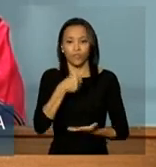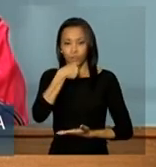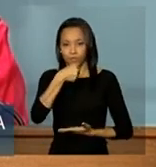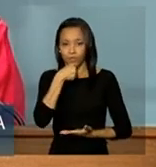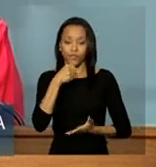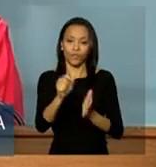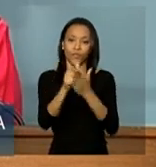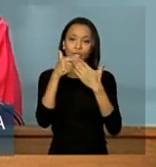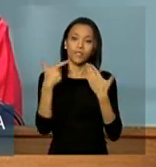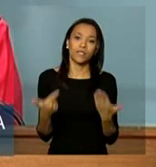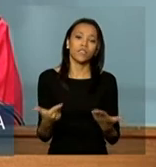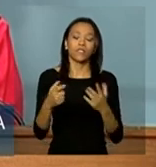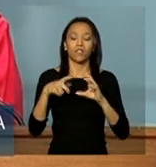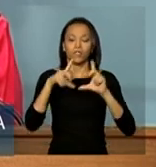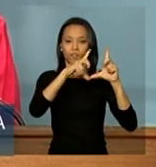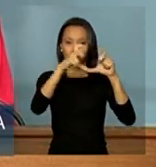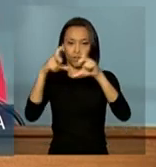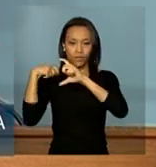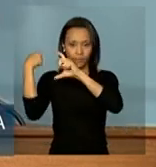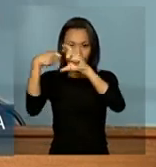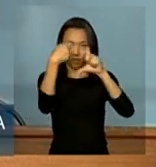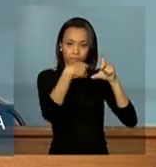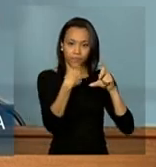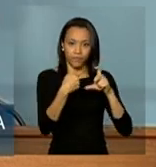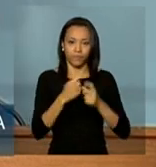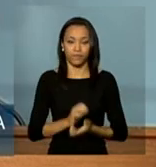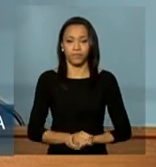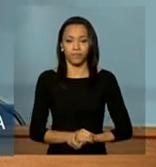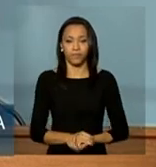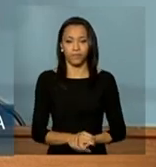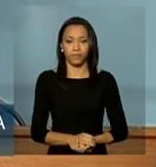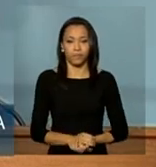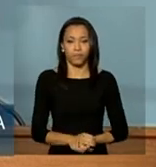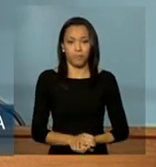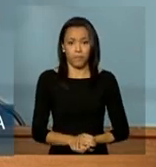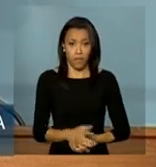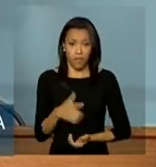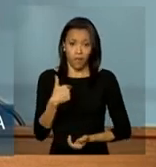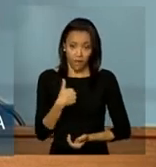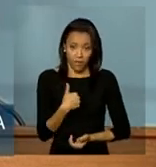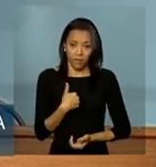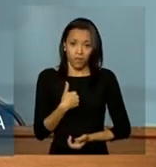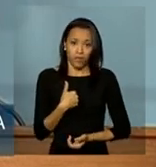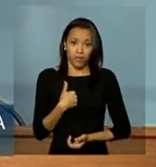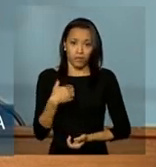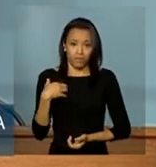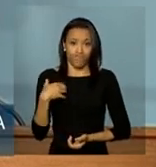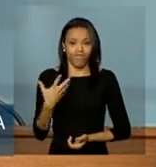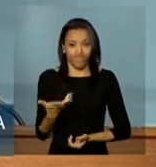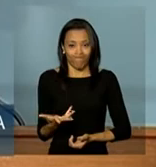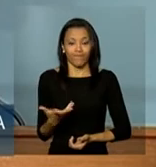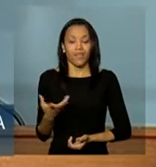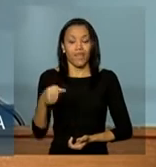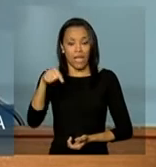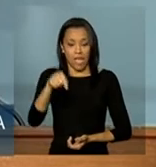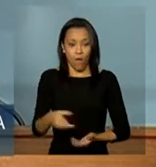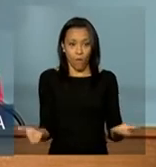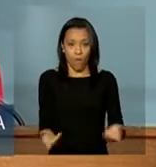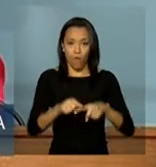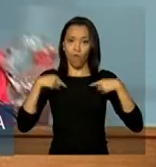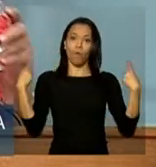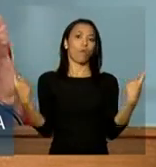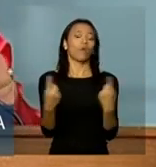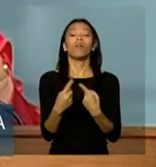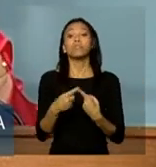senhores fotógrafos e cinegrafistas. Eu considero essa cerimônia muito importante